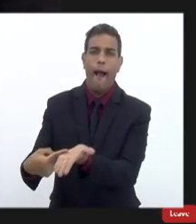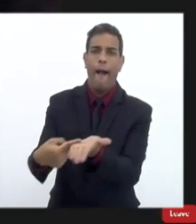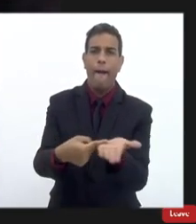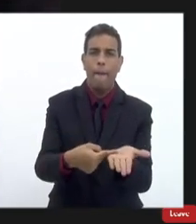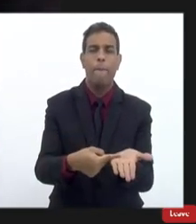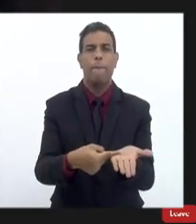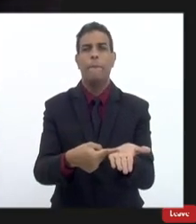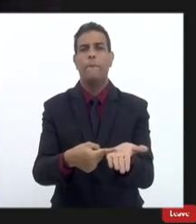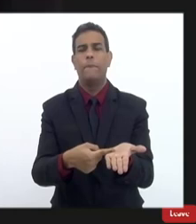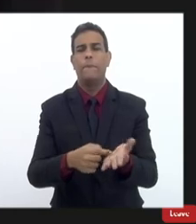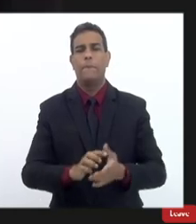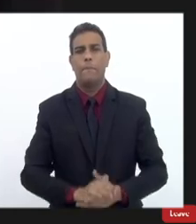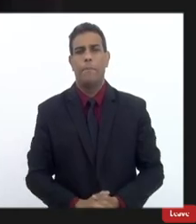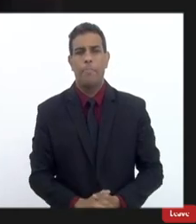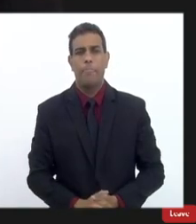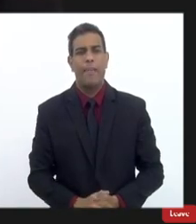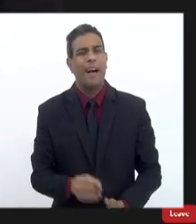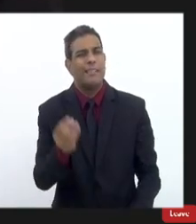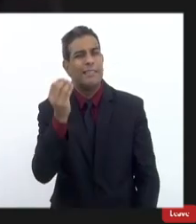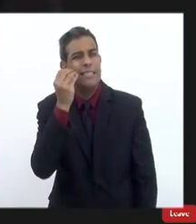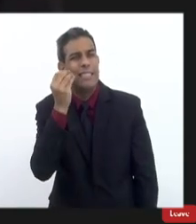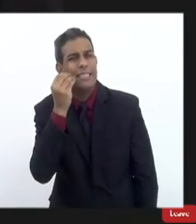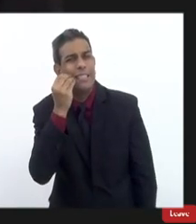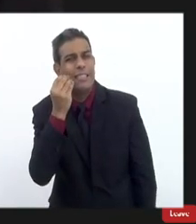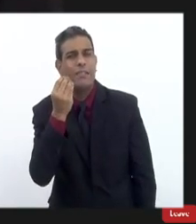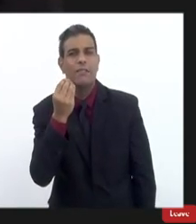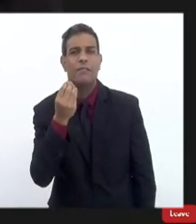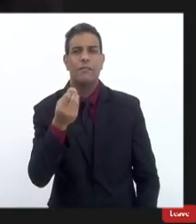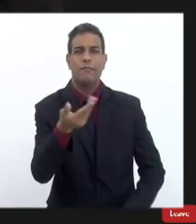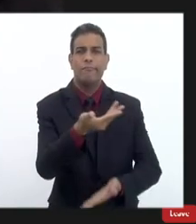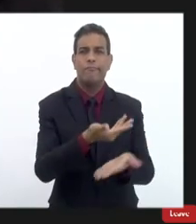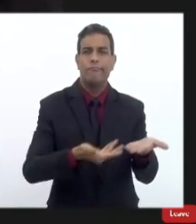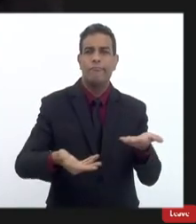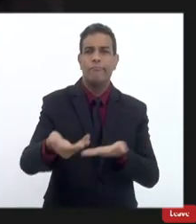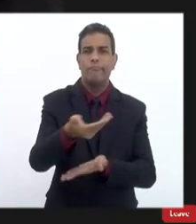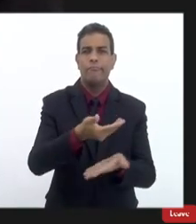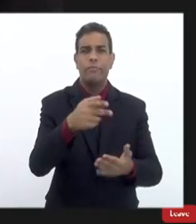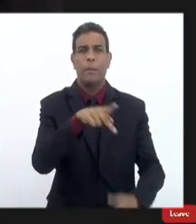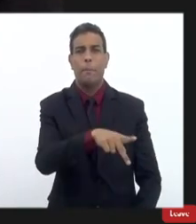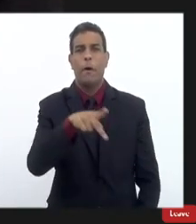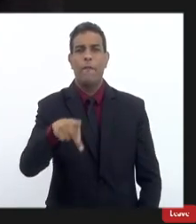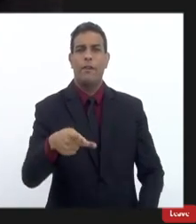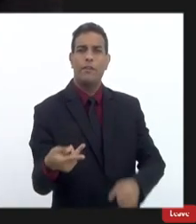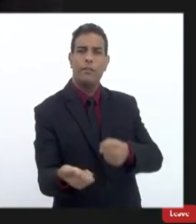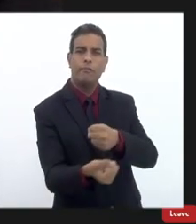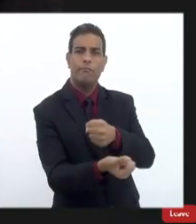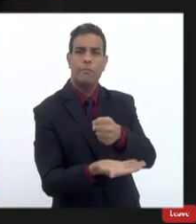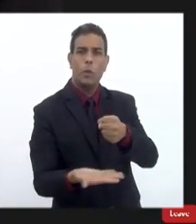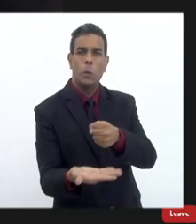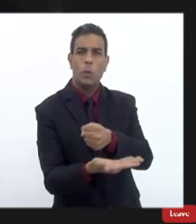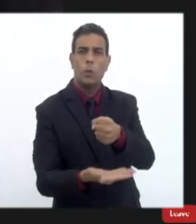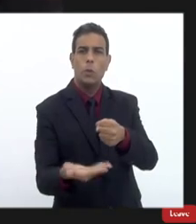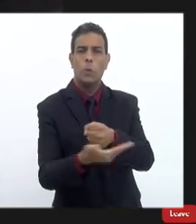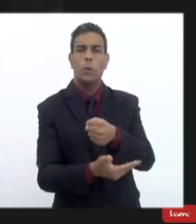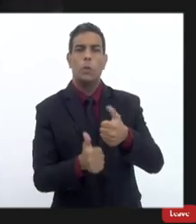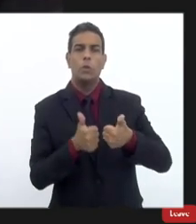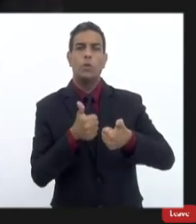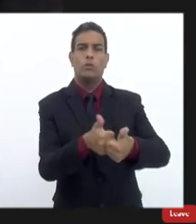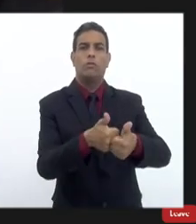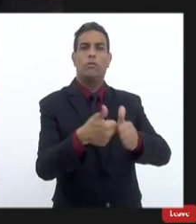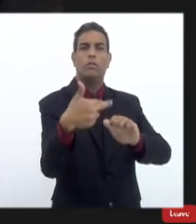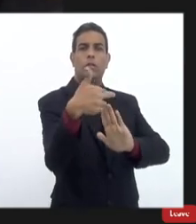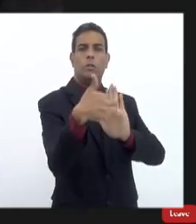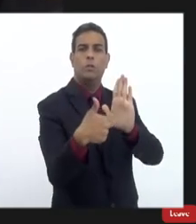com bastante cordialidade, tentar uma mediação para que profissionais da base possam fazer parte dessa comissão, na medida que